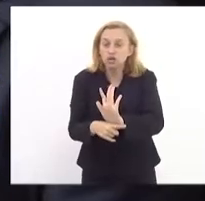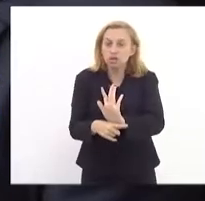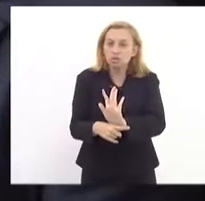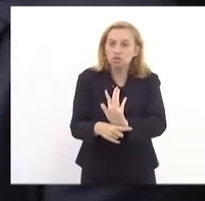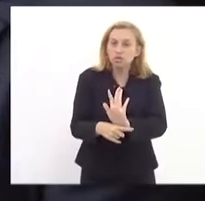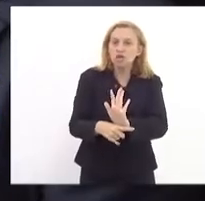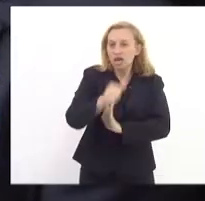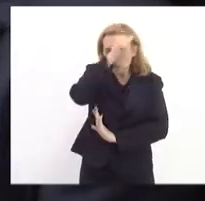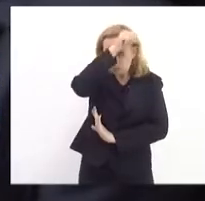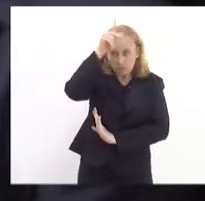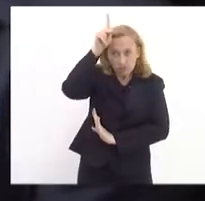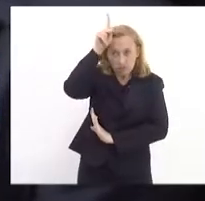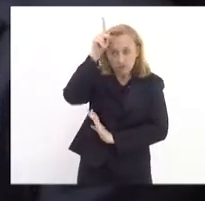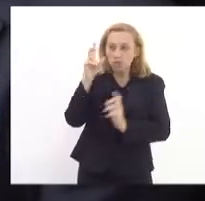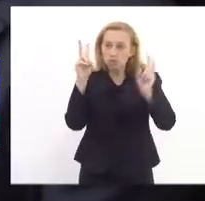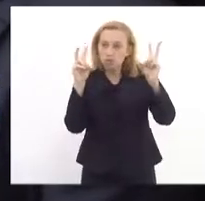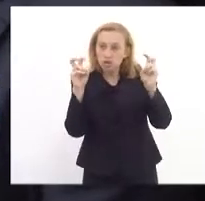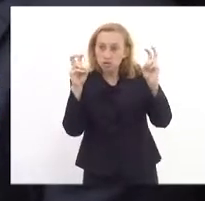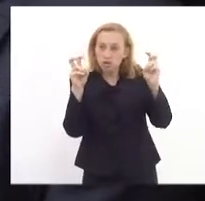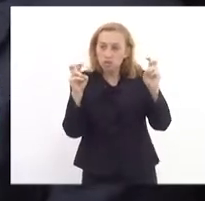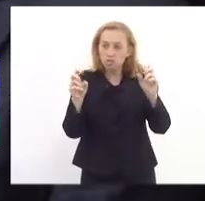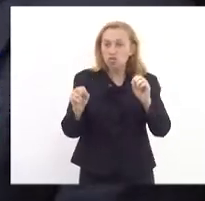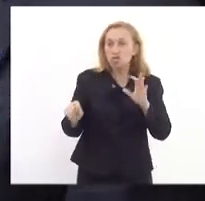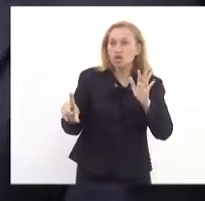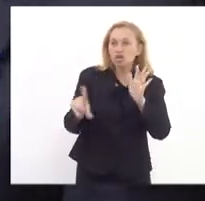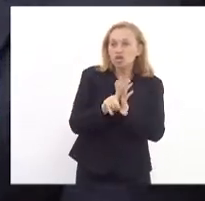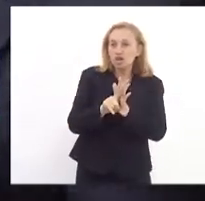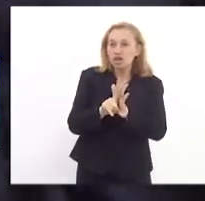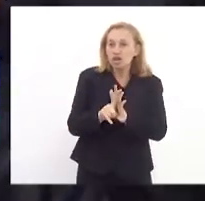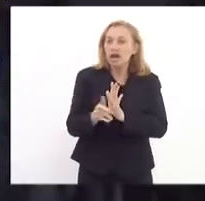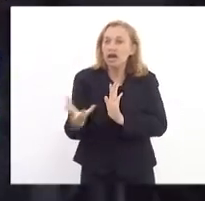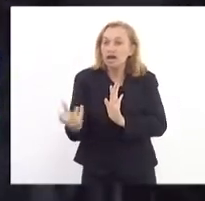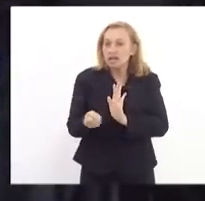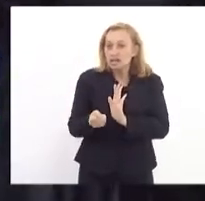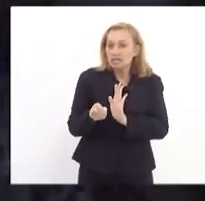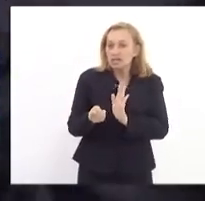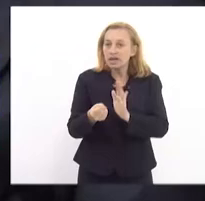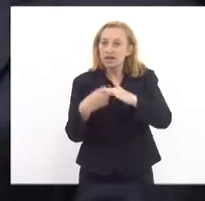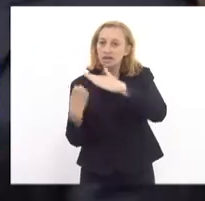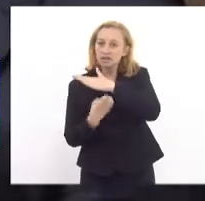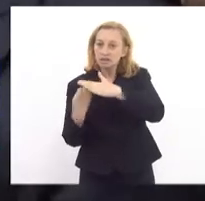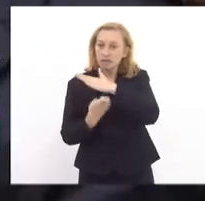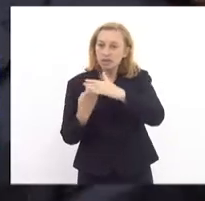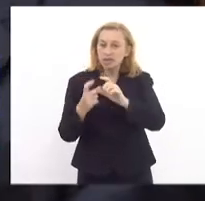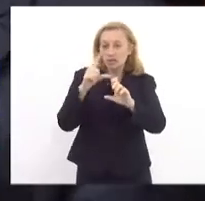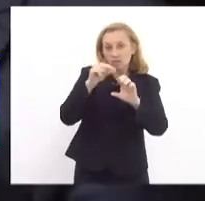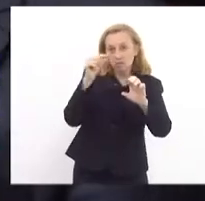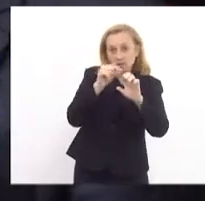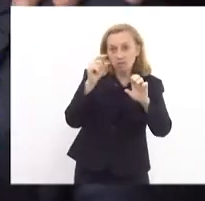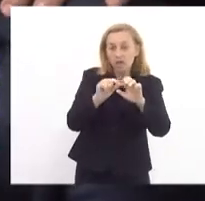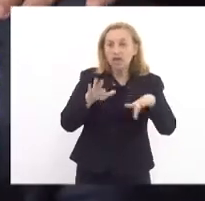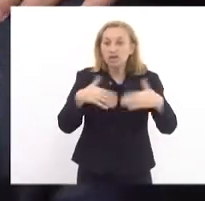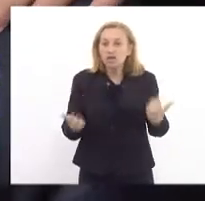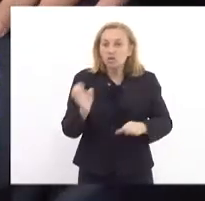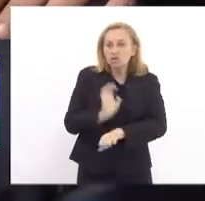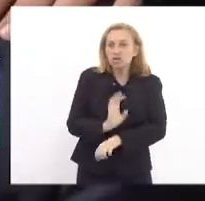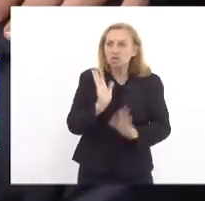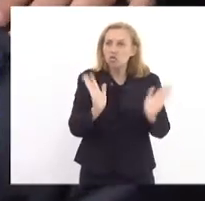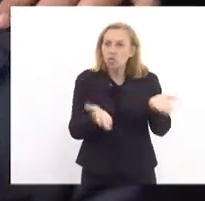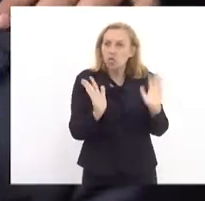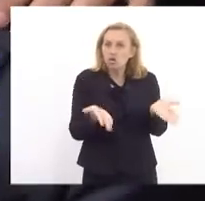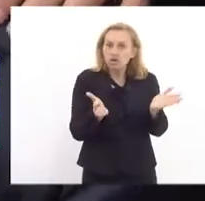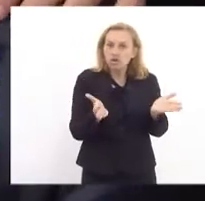as prefeituras na questão legislativa a receberem essas empresas, esses empreendedores. Então o Estado hoje passa por